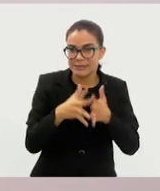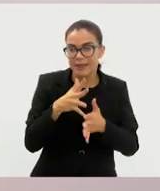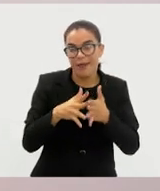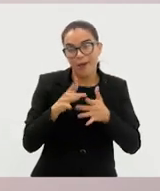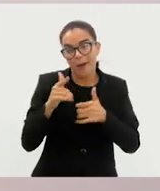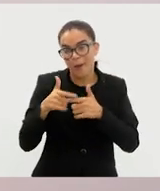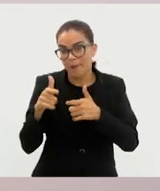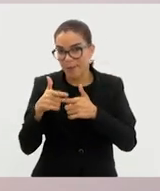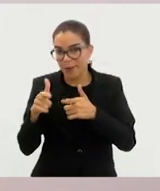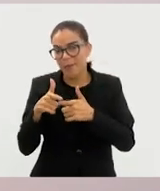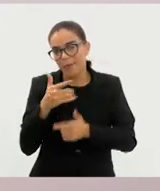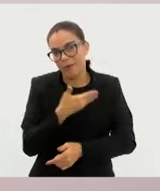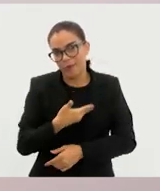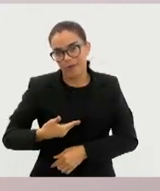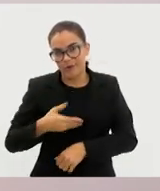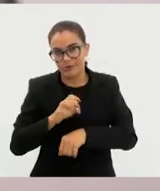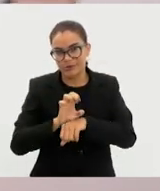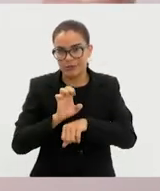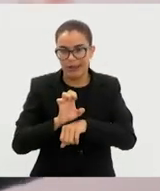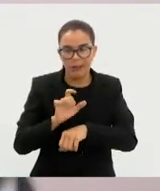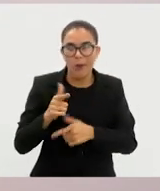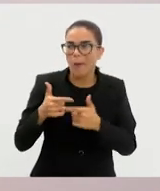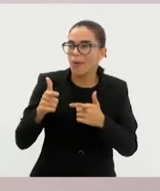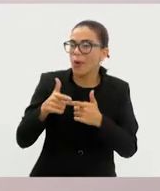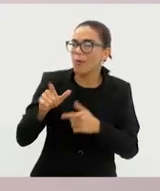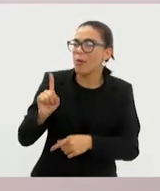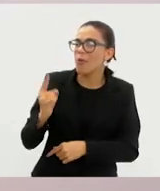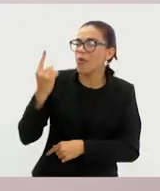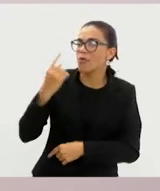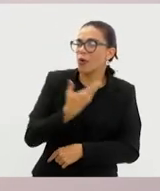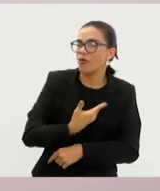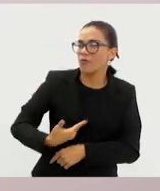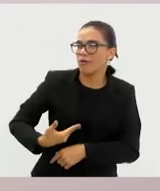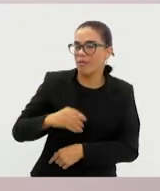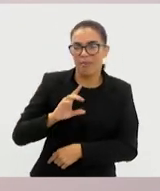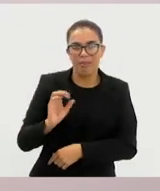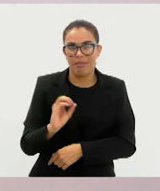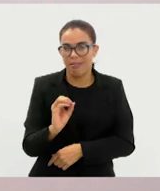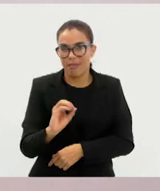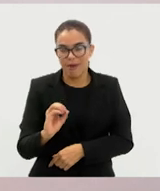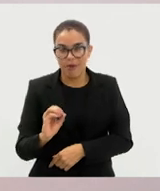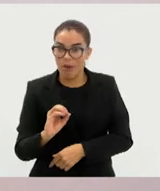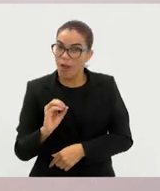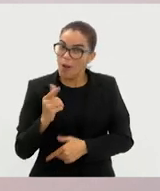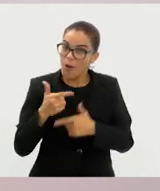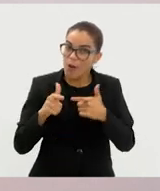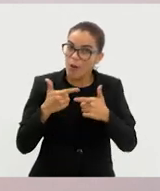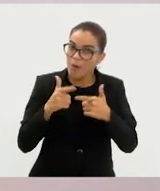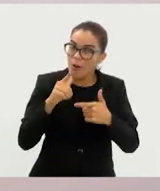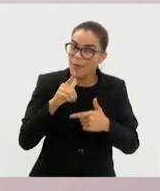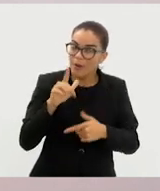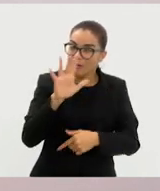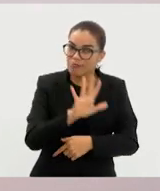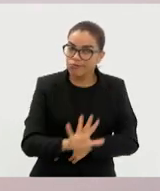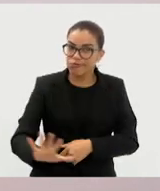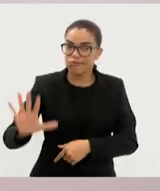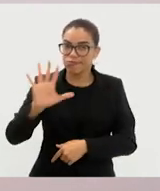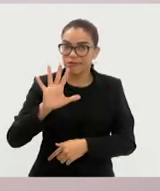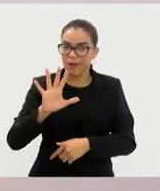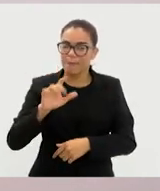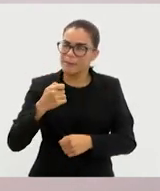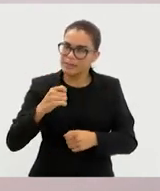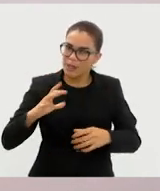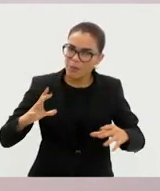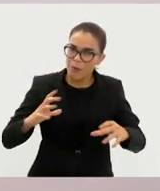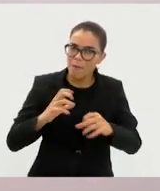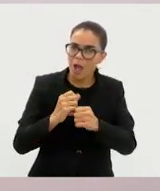Estado, não é um problema do governador, não é um problema da Legio, não é um problema do Judiciário, nós somos todos aqui o Estado, temos que realmente somar forças,